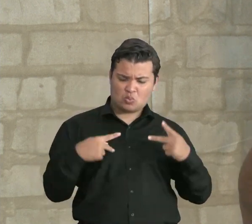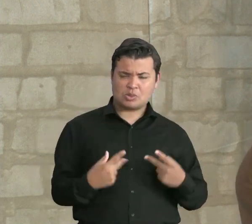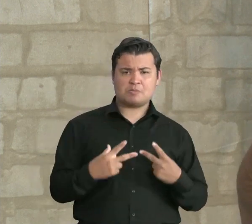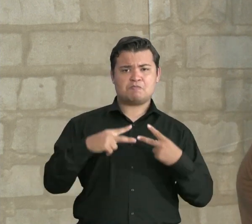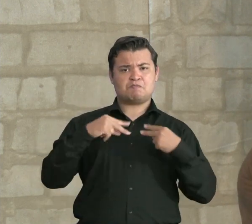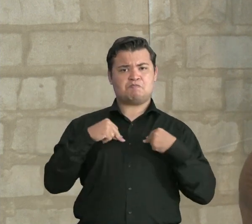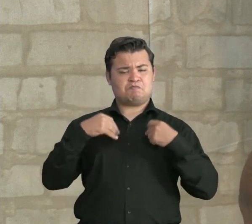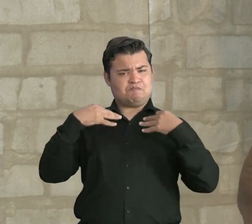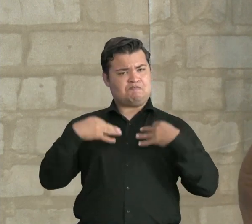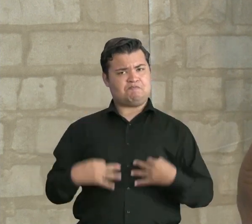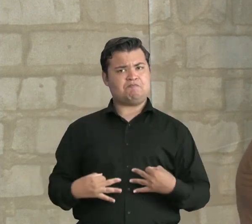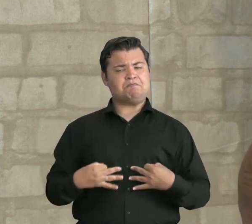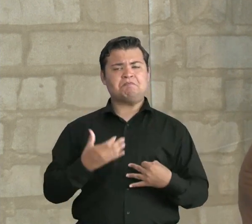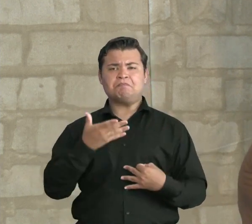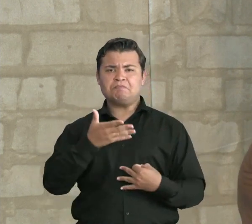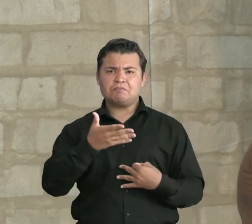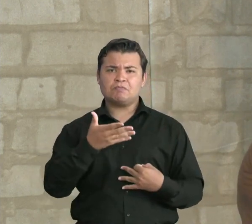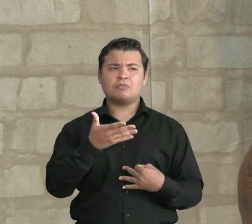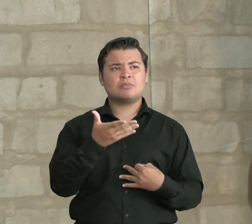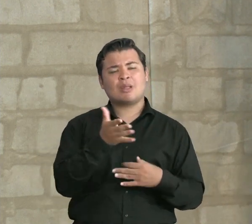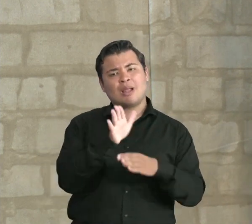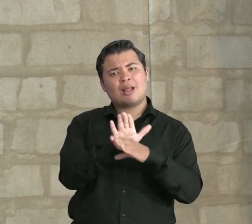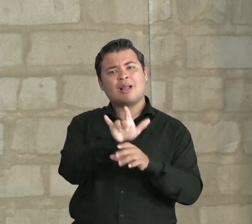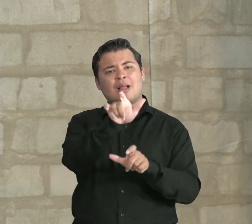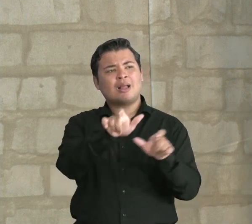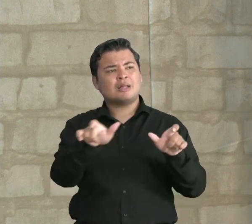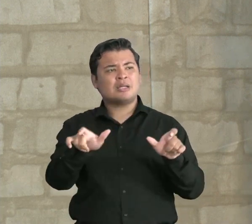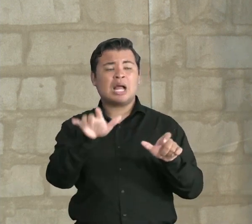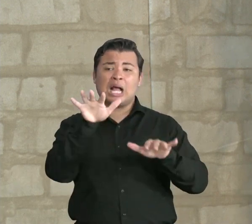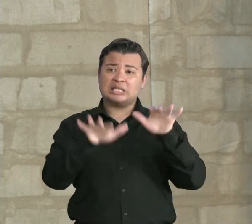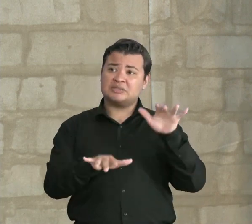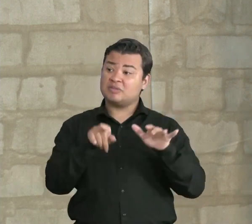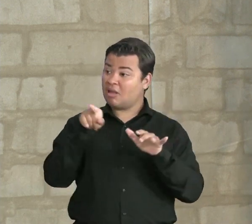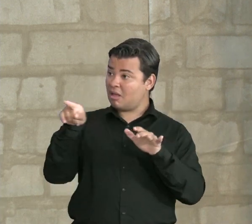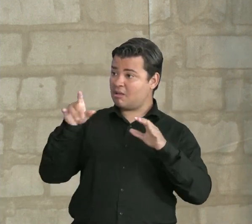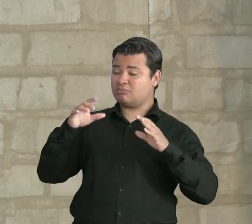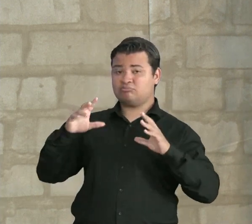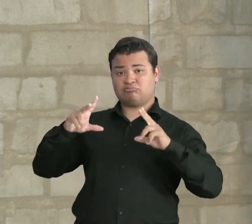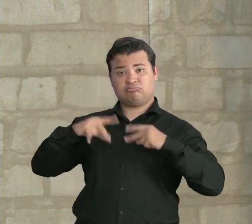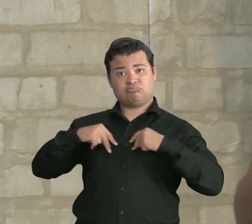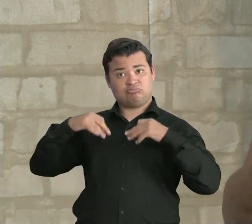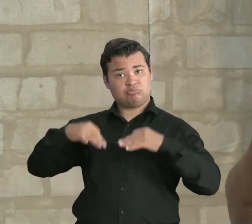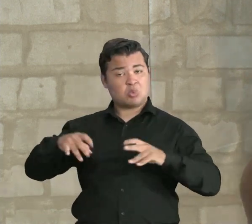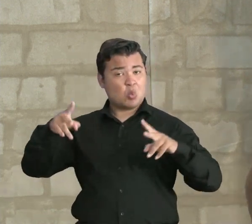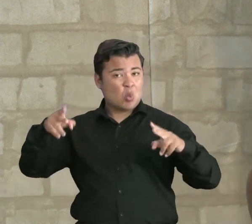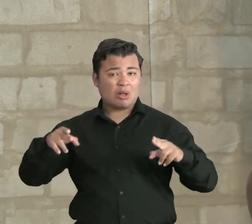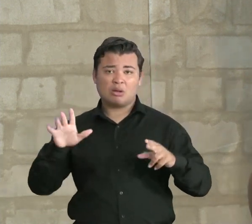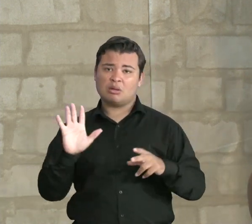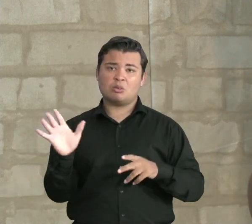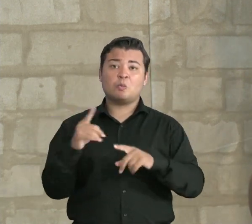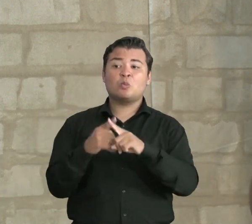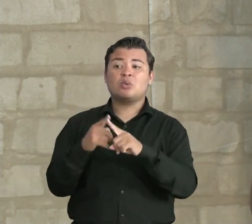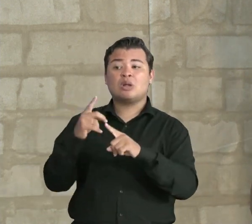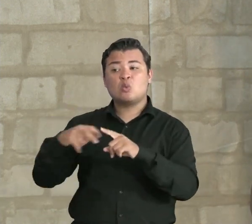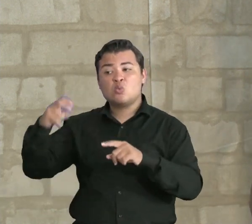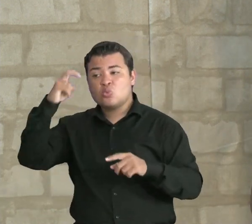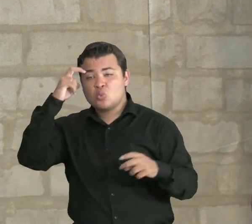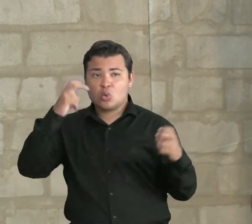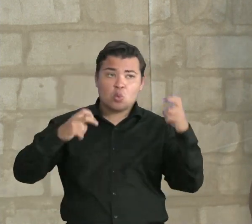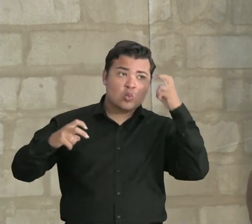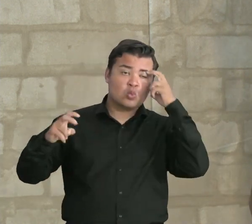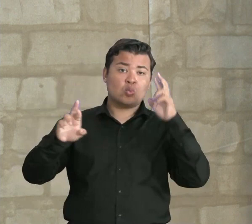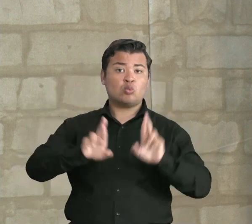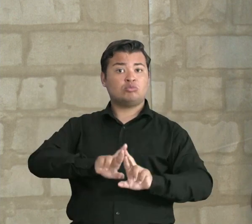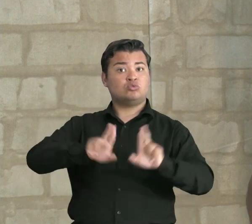à dignidade a um indivíduo, pode não levar ao outro por conta da sua filiação cultural. Então, a gente